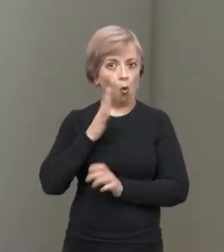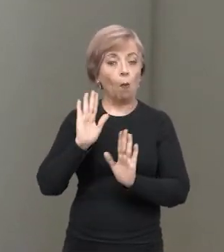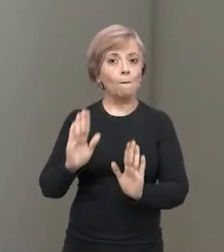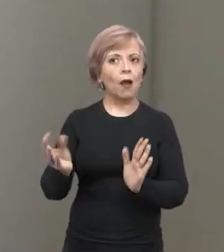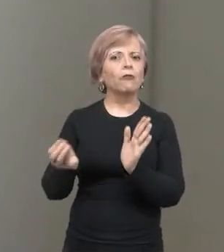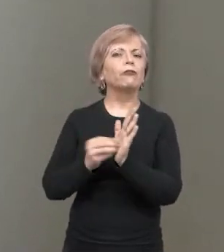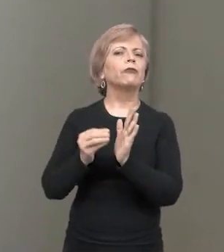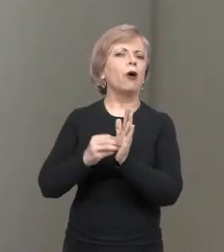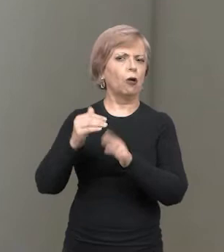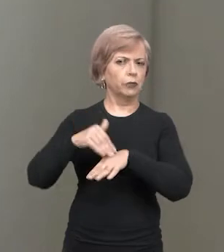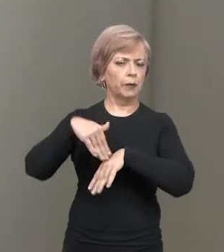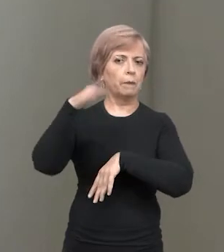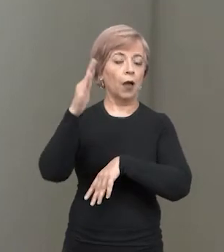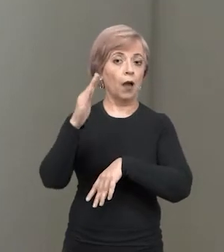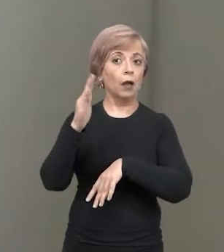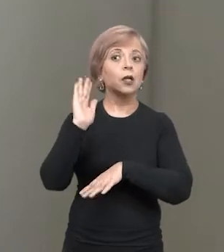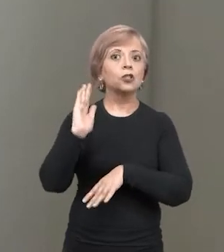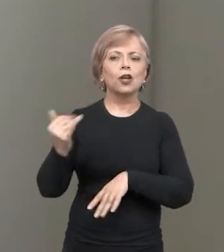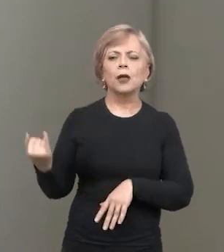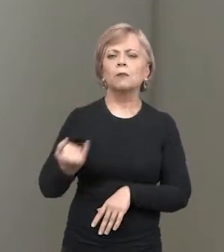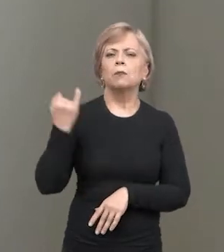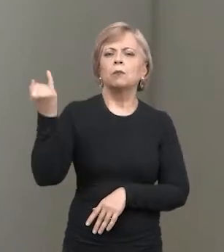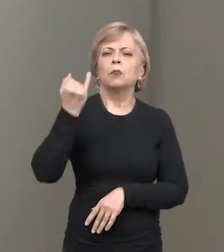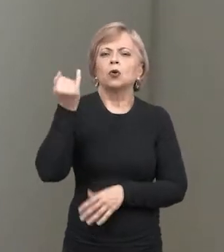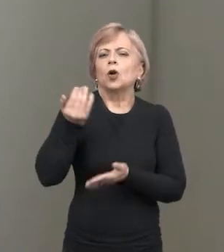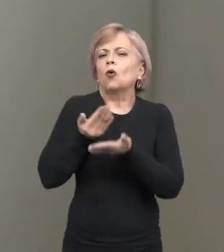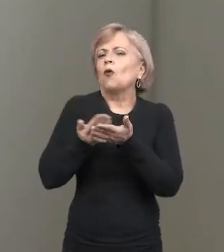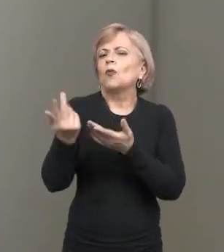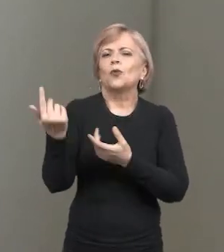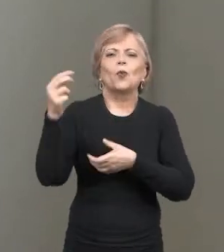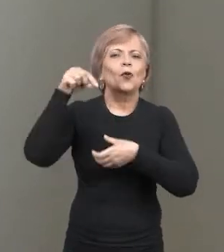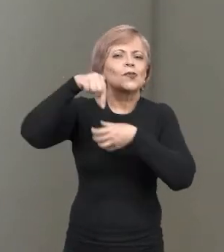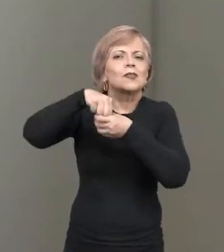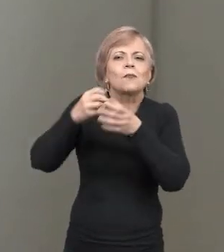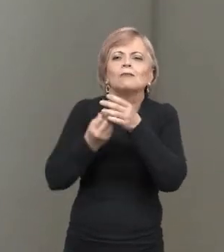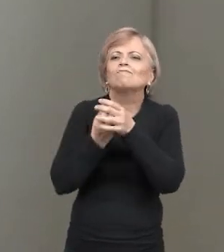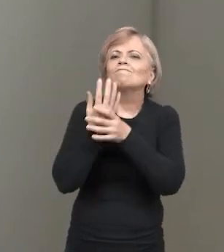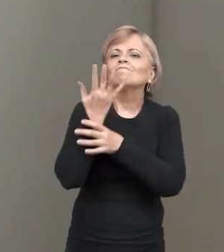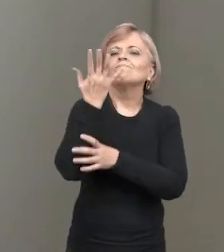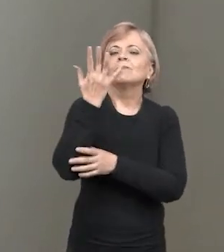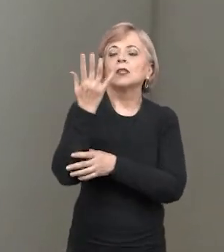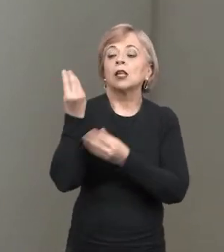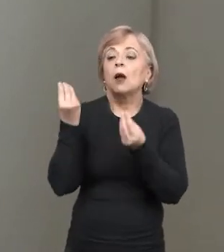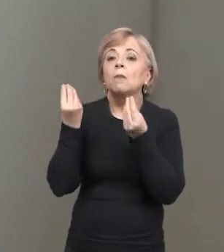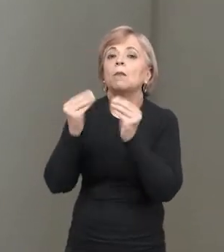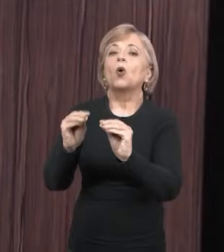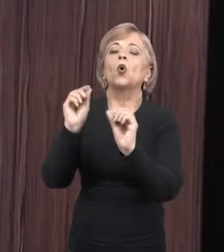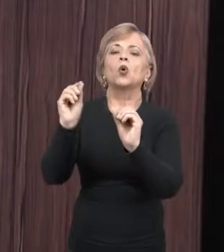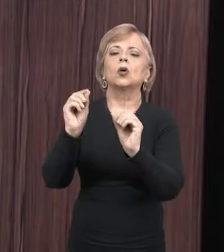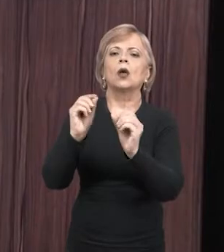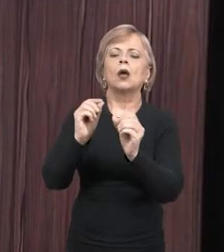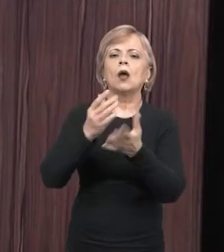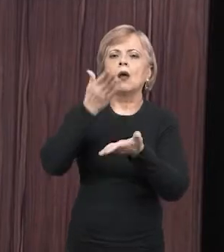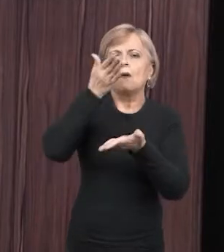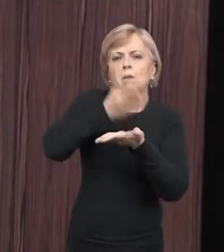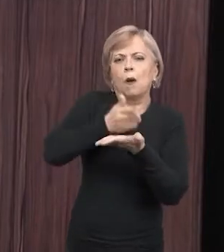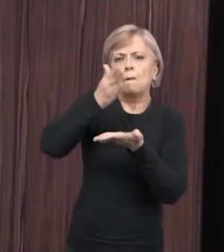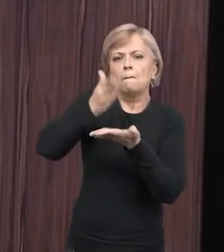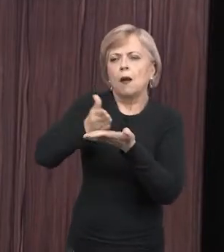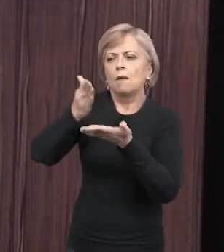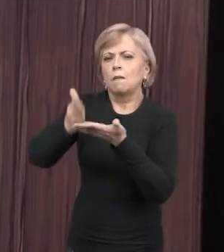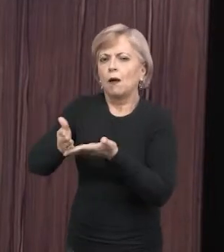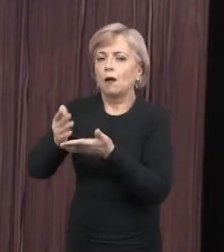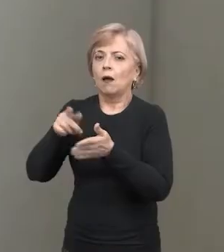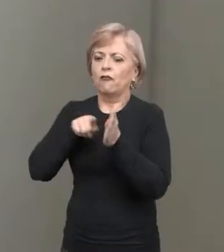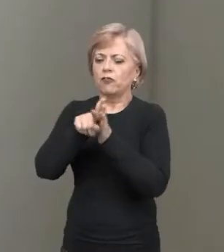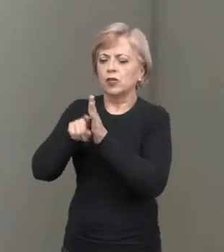eu acredito que uma importante semente já foi colocada, que é estabelecer uma rotina, que é estabelecer contato, métodos de trabalho, de